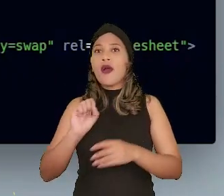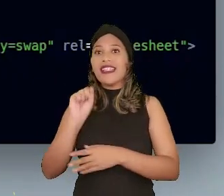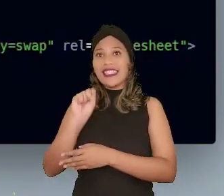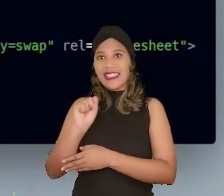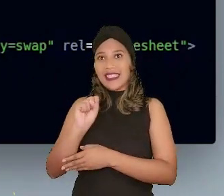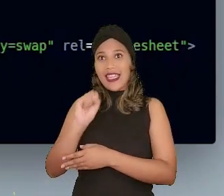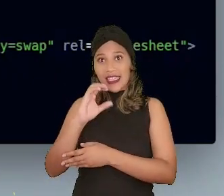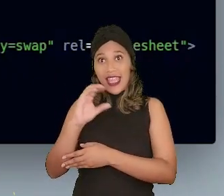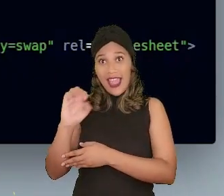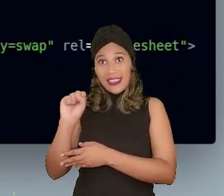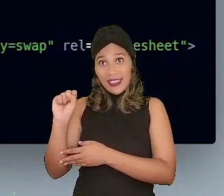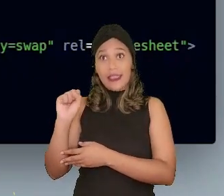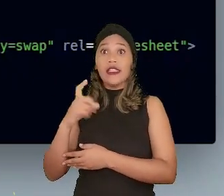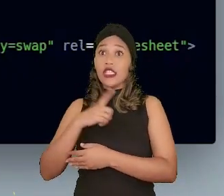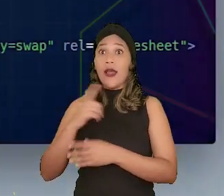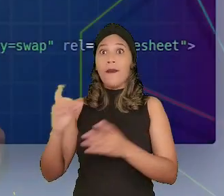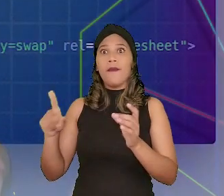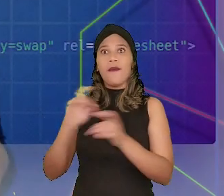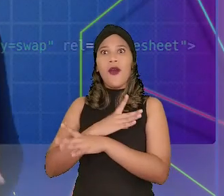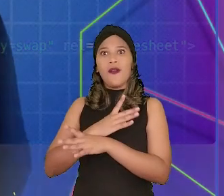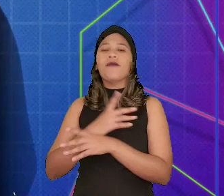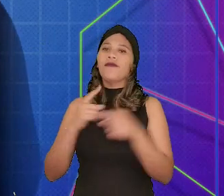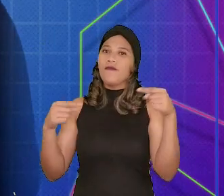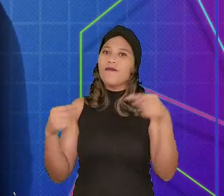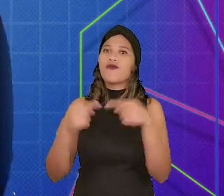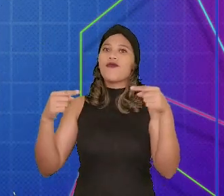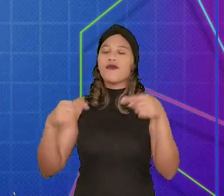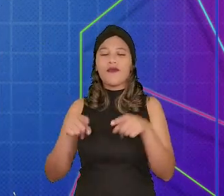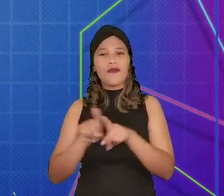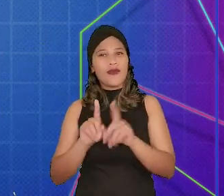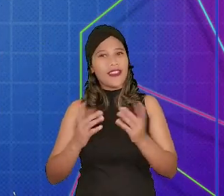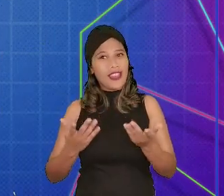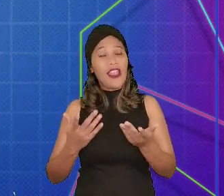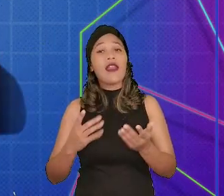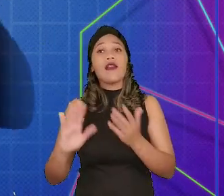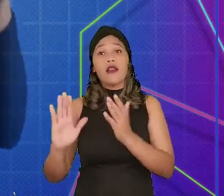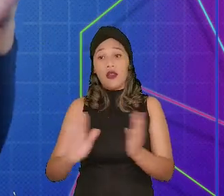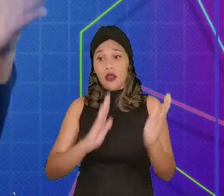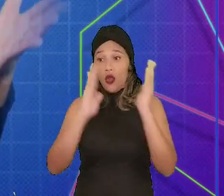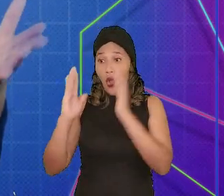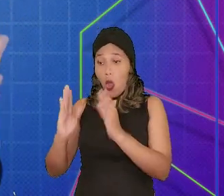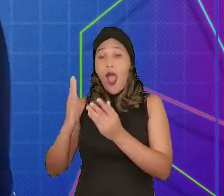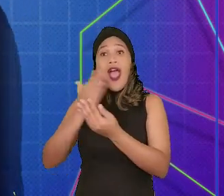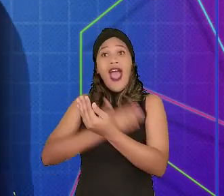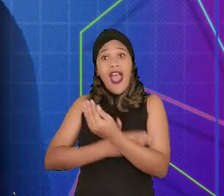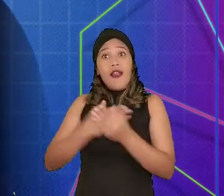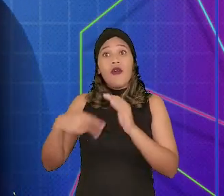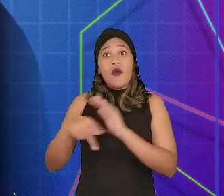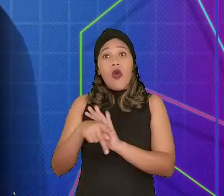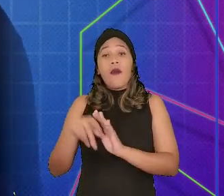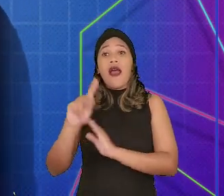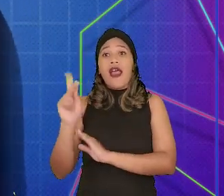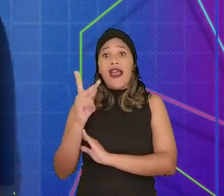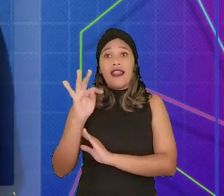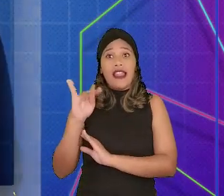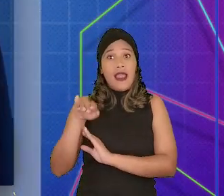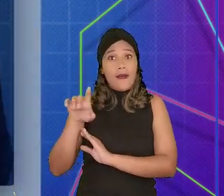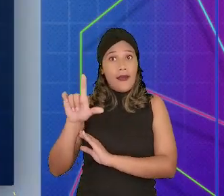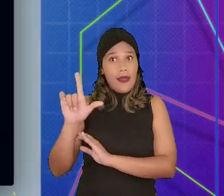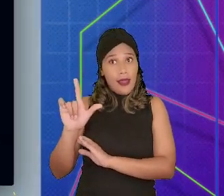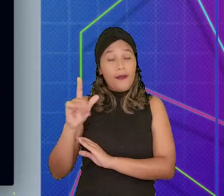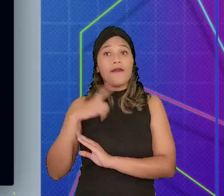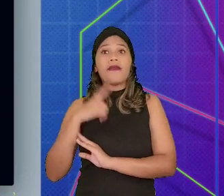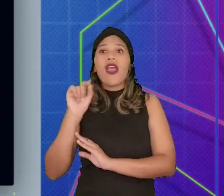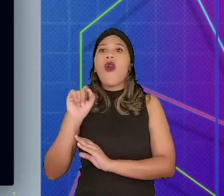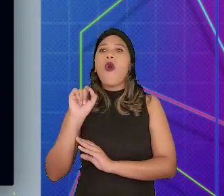arquivo CSS, além de começar a usar fonte Sans Narrow. Já no corpo do arquivo HTML, também